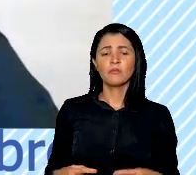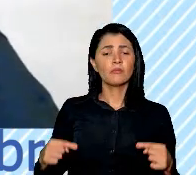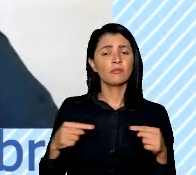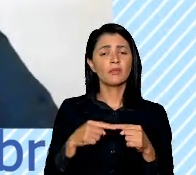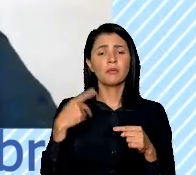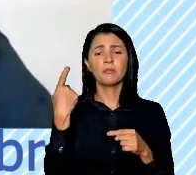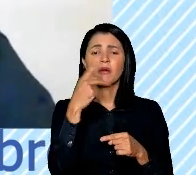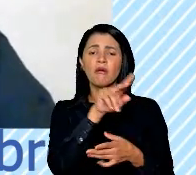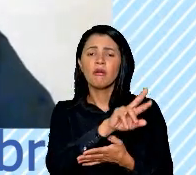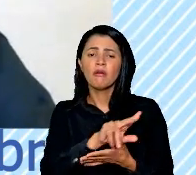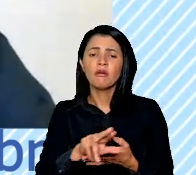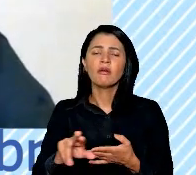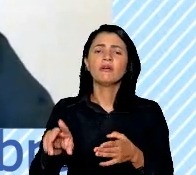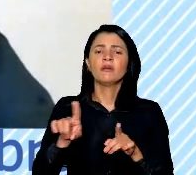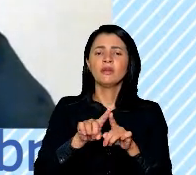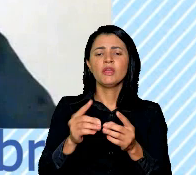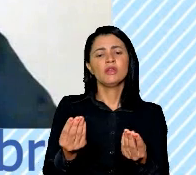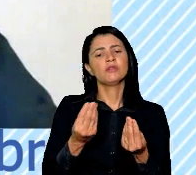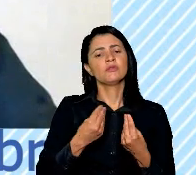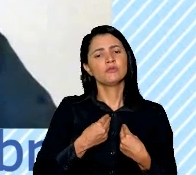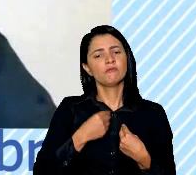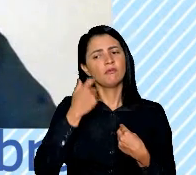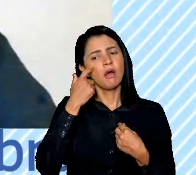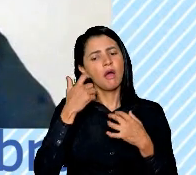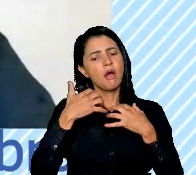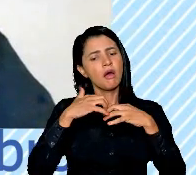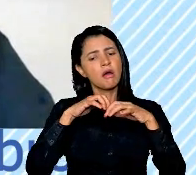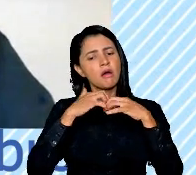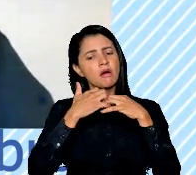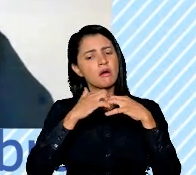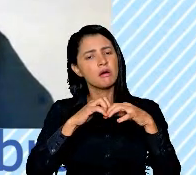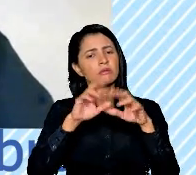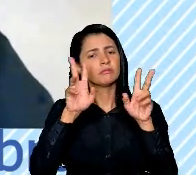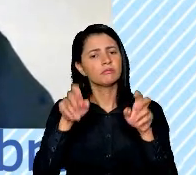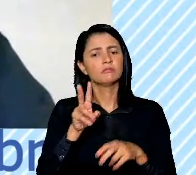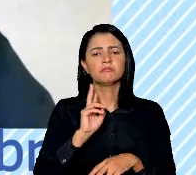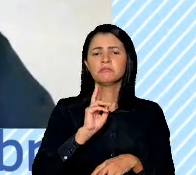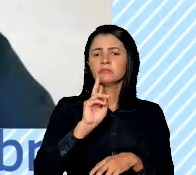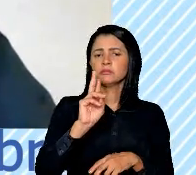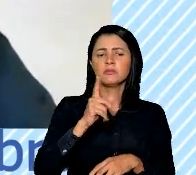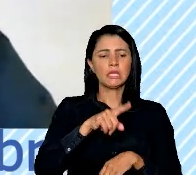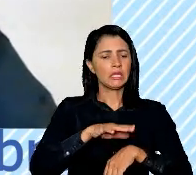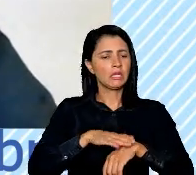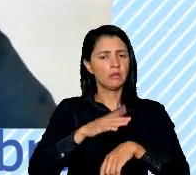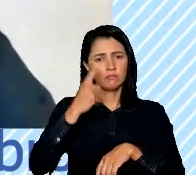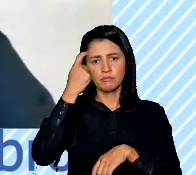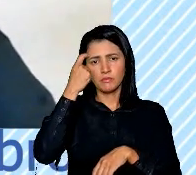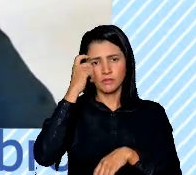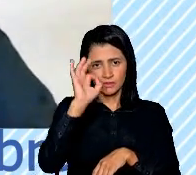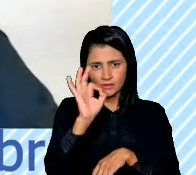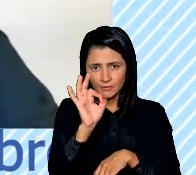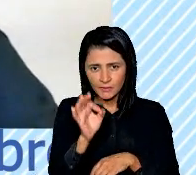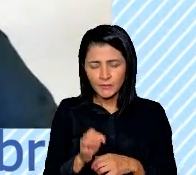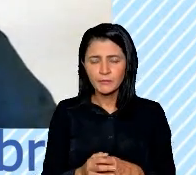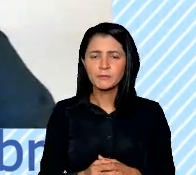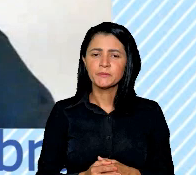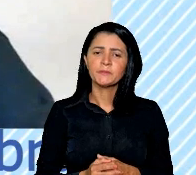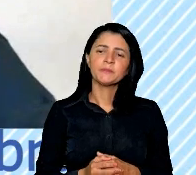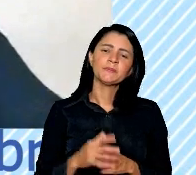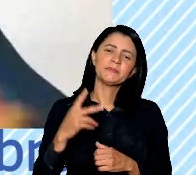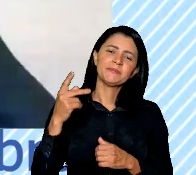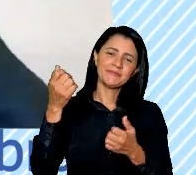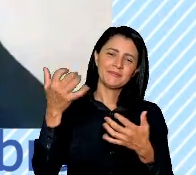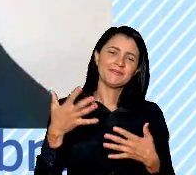essas questões e nos faz refletir muito. É sempre tempo de pensar, não é, doutora Márcia? Fala é sua.